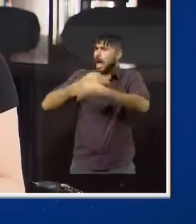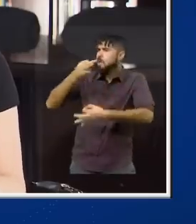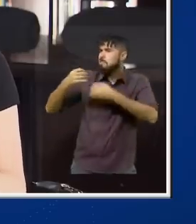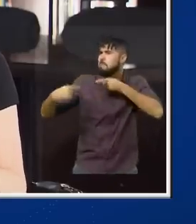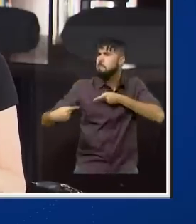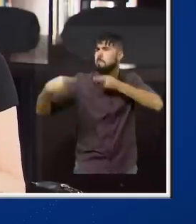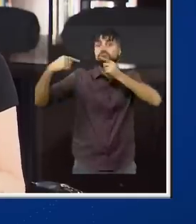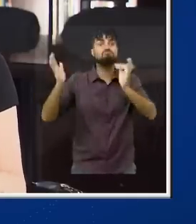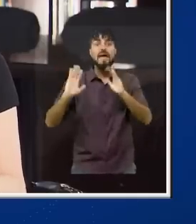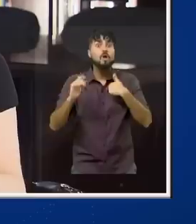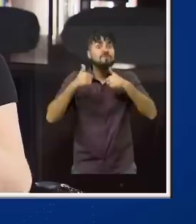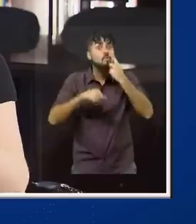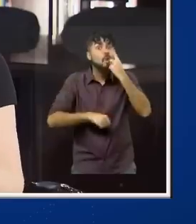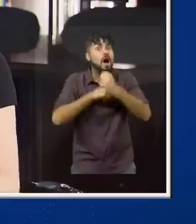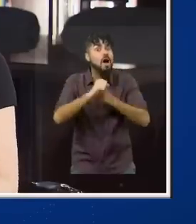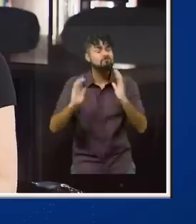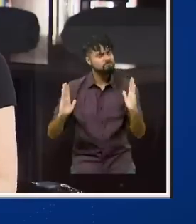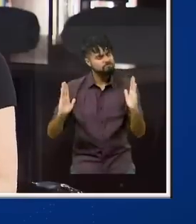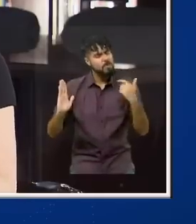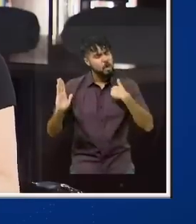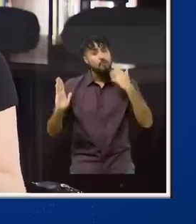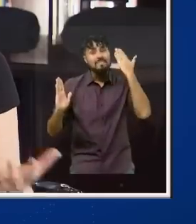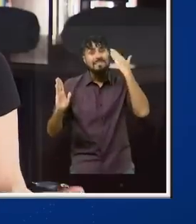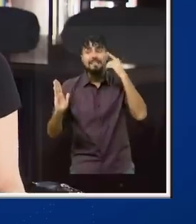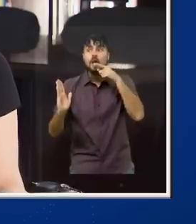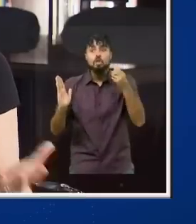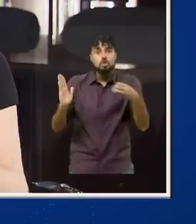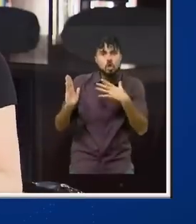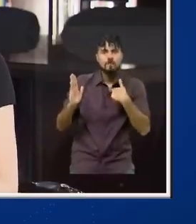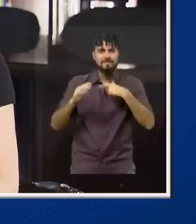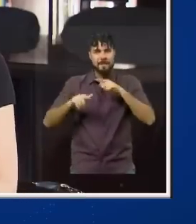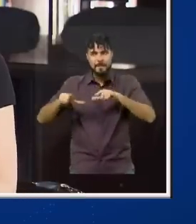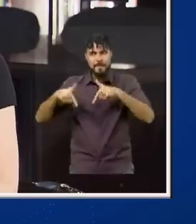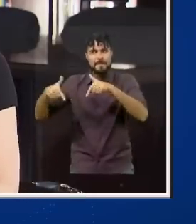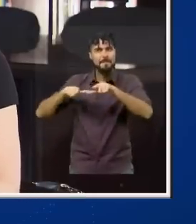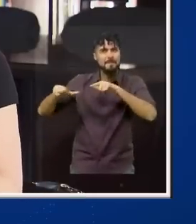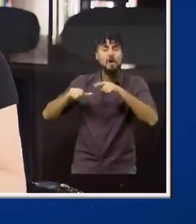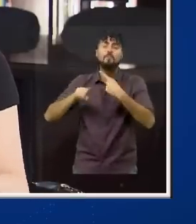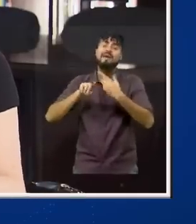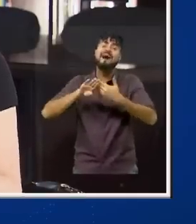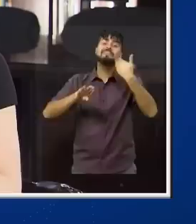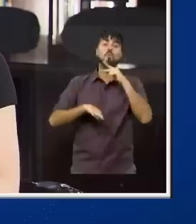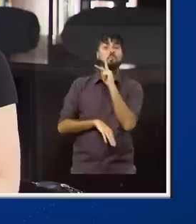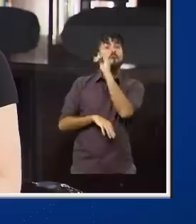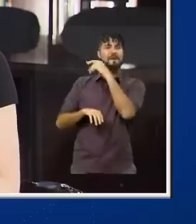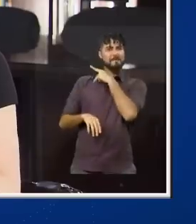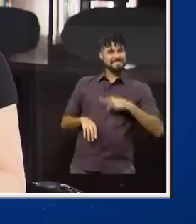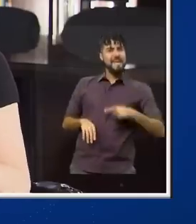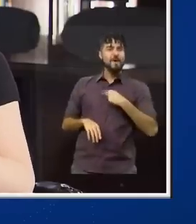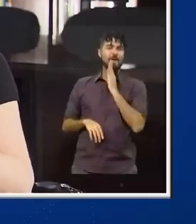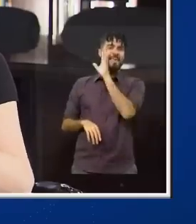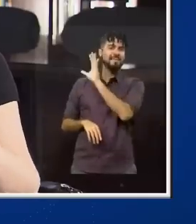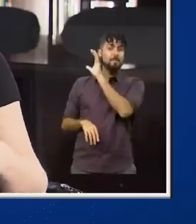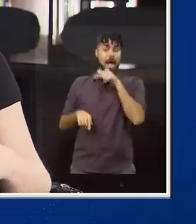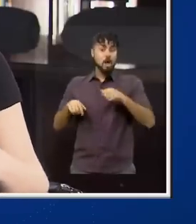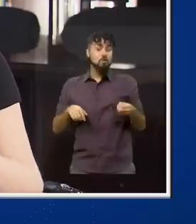voltou para privada o Eduardo Leite Wave Sérgio Mouro Que desistiu de ser Sérgio